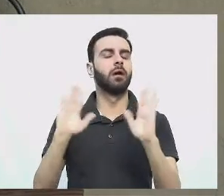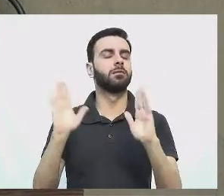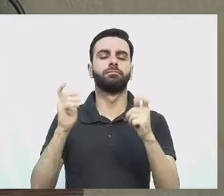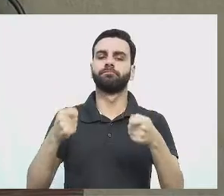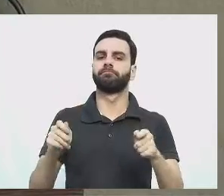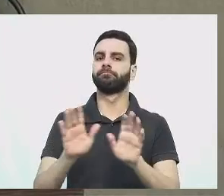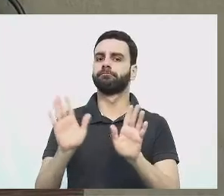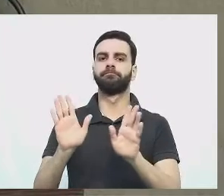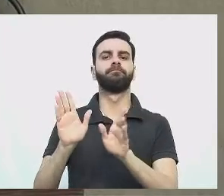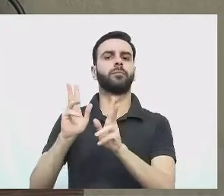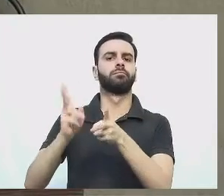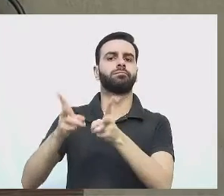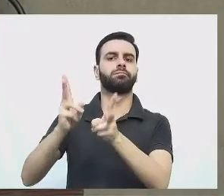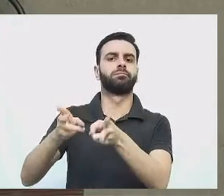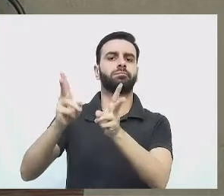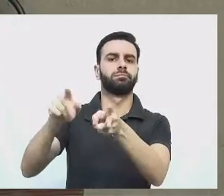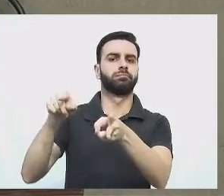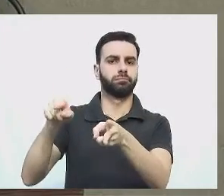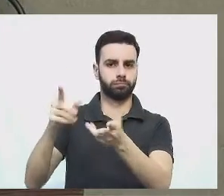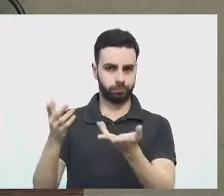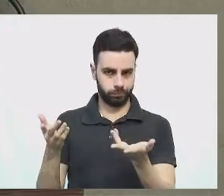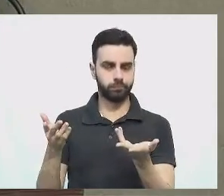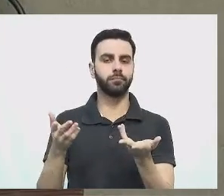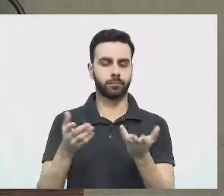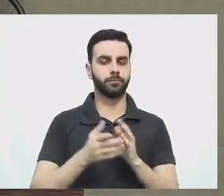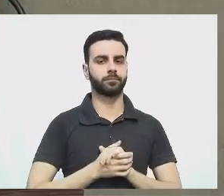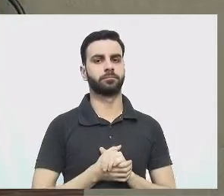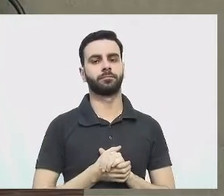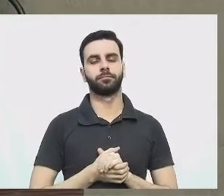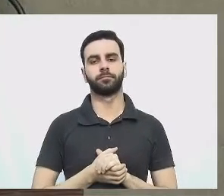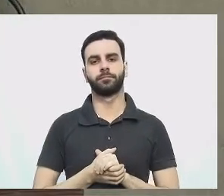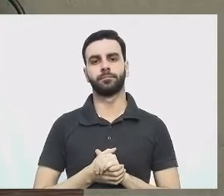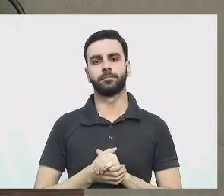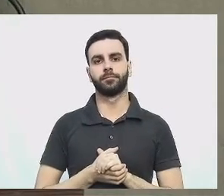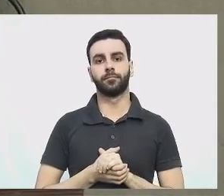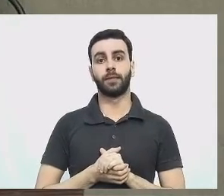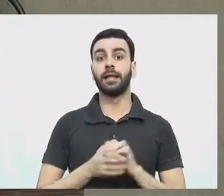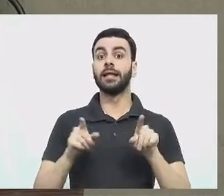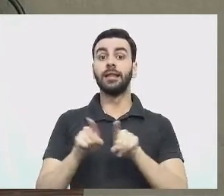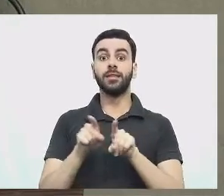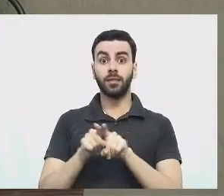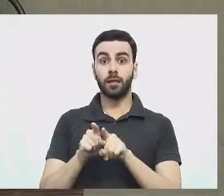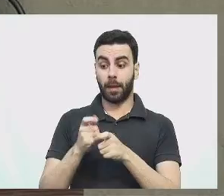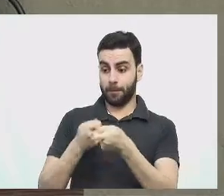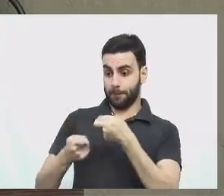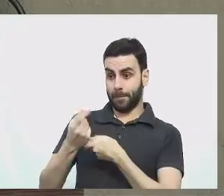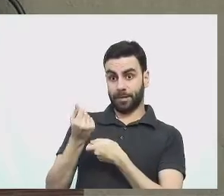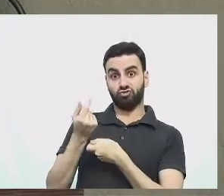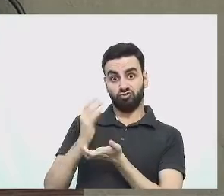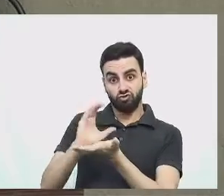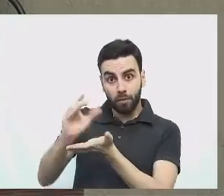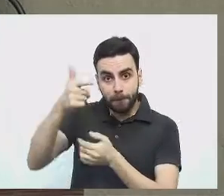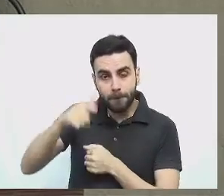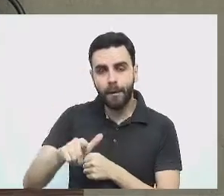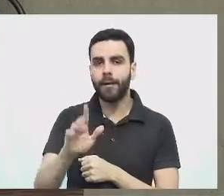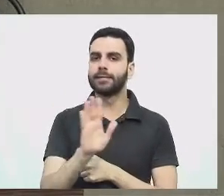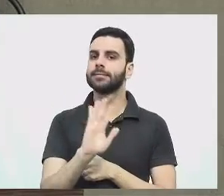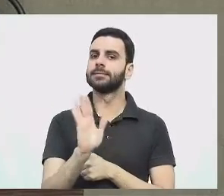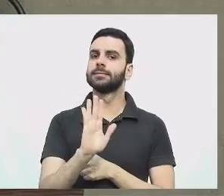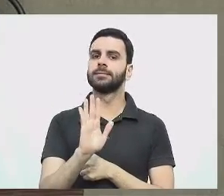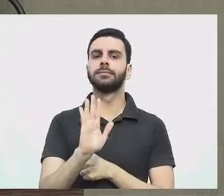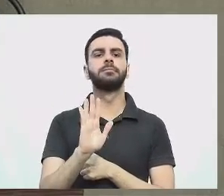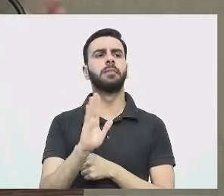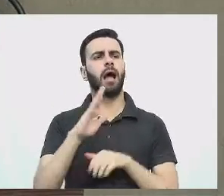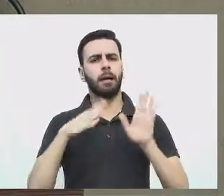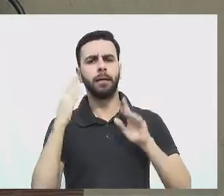sozinha, sem precisar de recursos financeiros, de empréstimos, e nem dos seus próprios mantenedores. Vez por outra, a